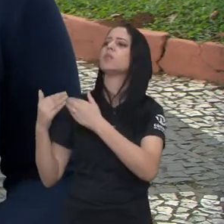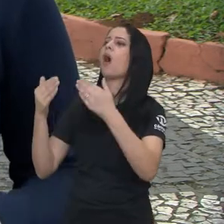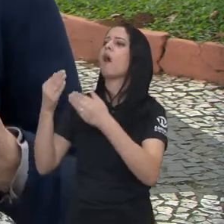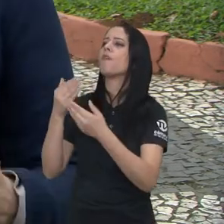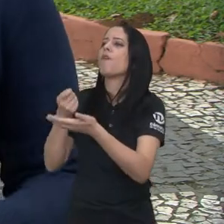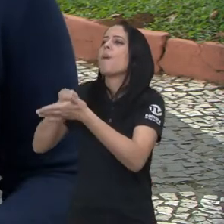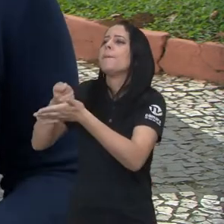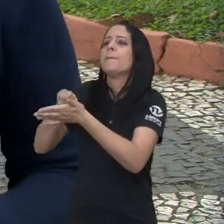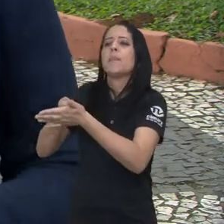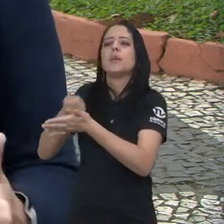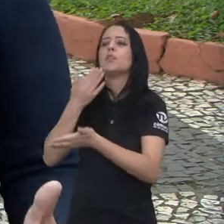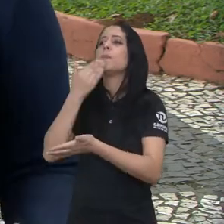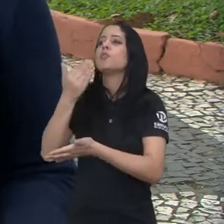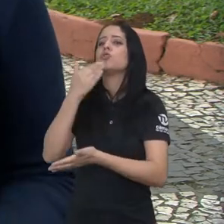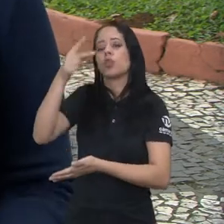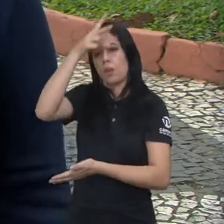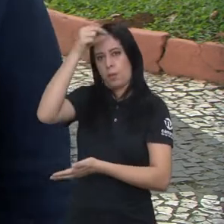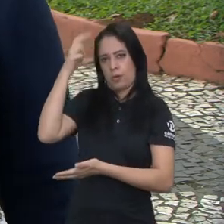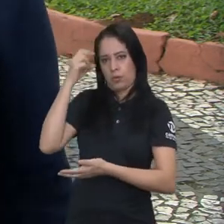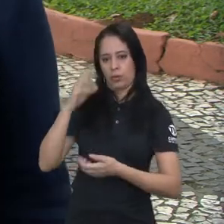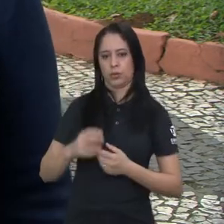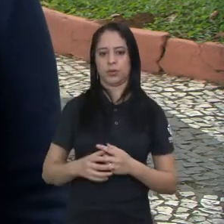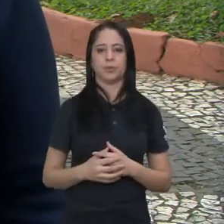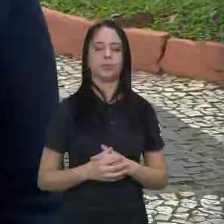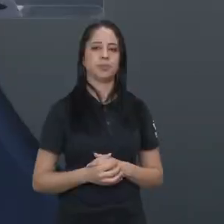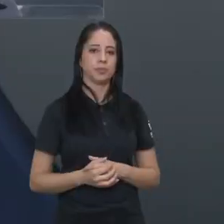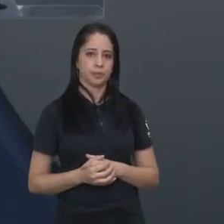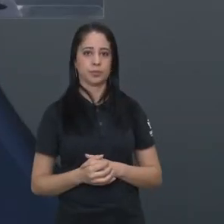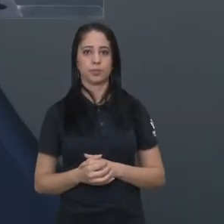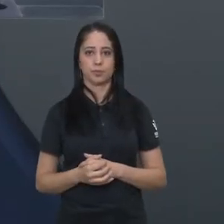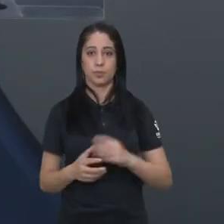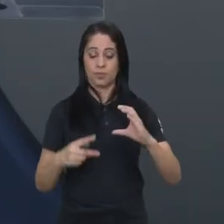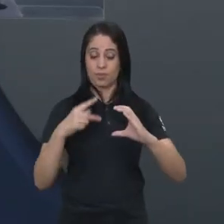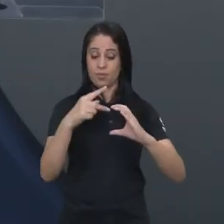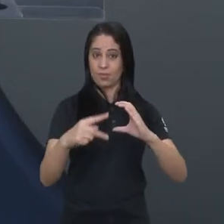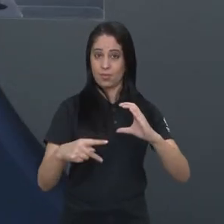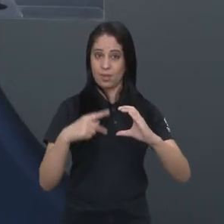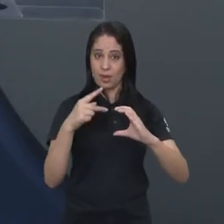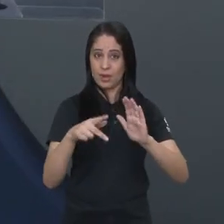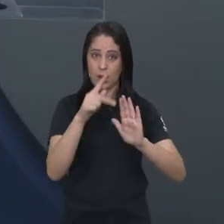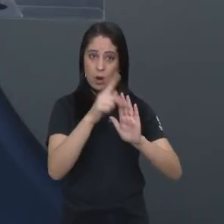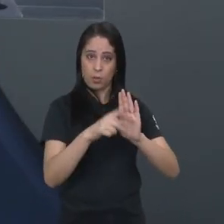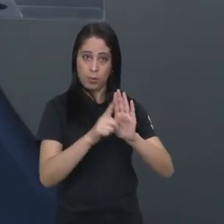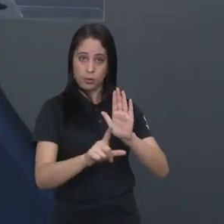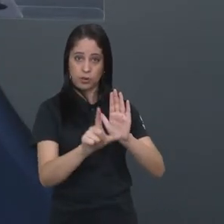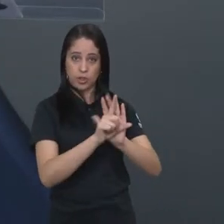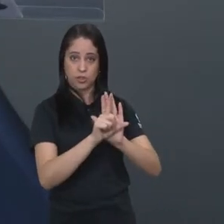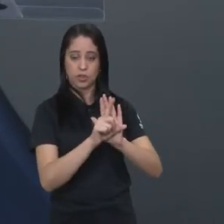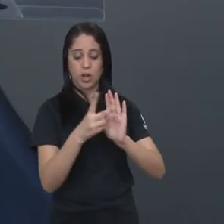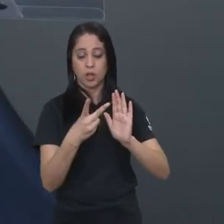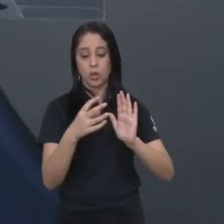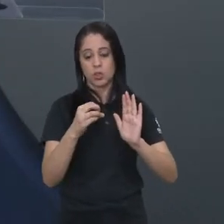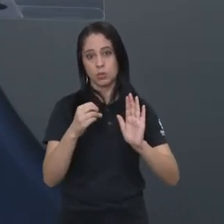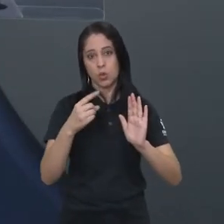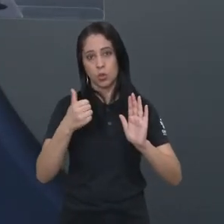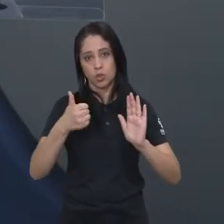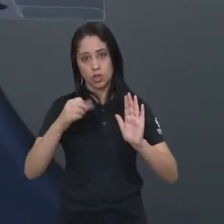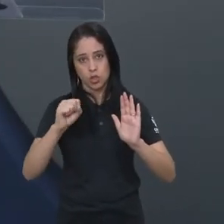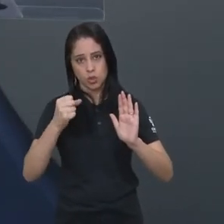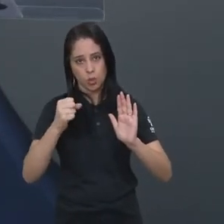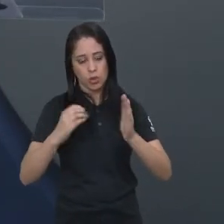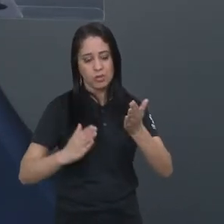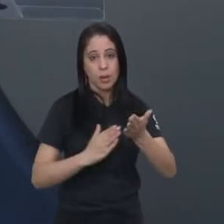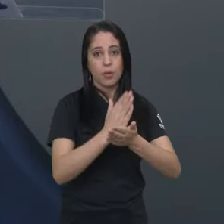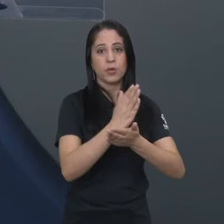cobrar assim que seja solucionado esse problema para eles que a câmara aprovou um projeto de lei em 2018